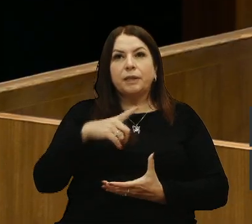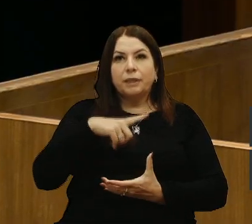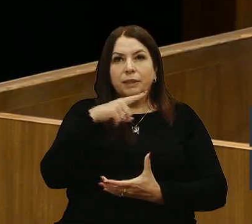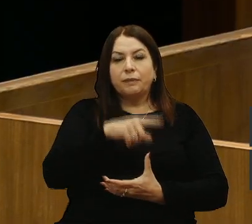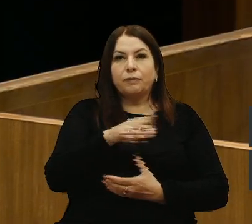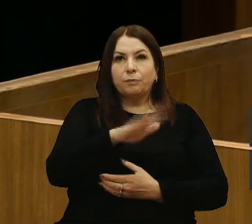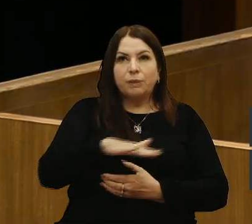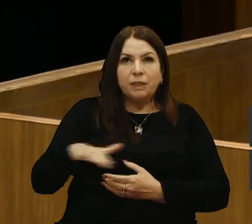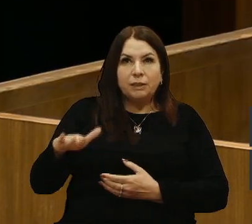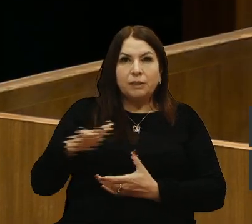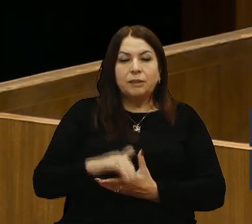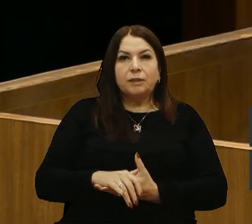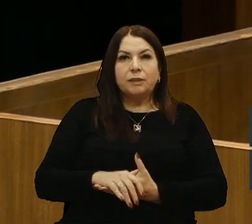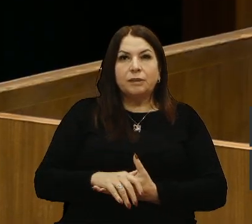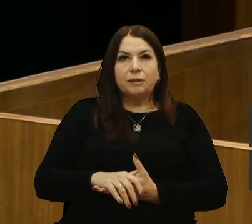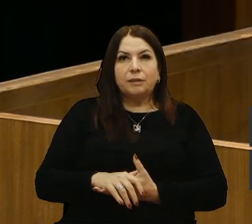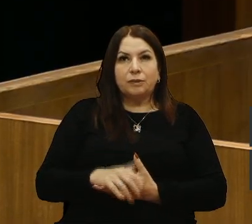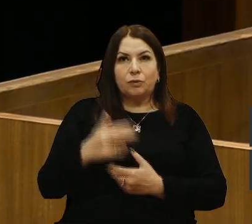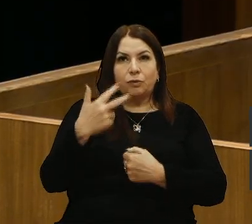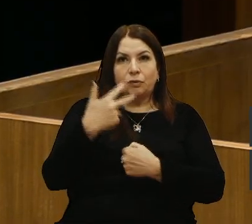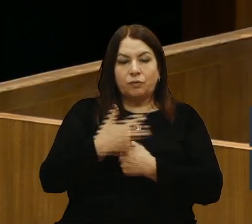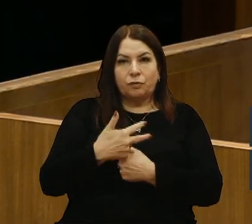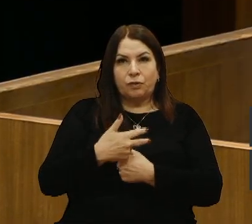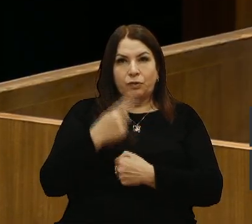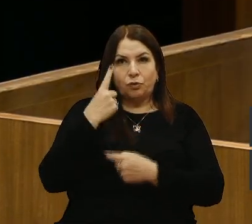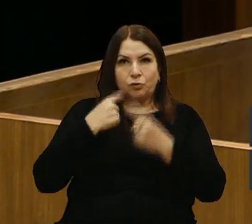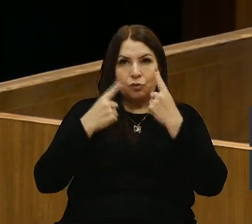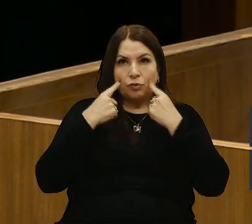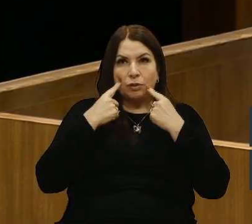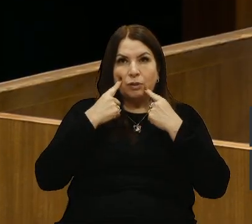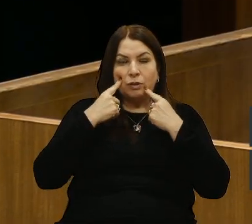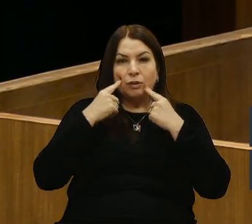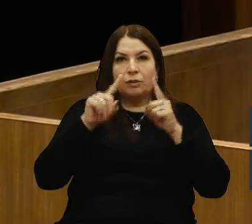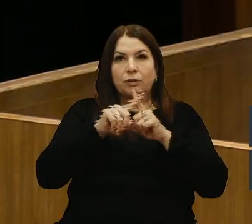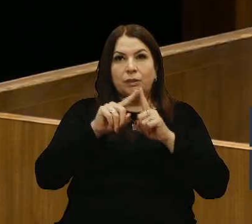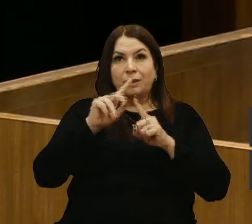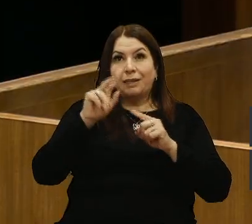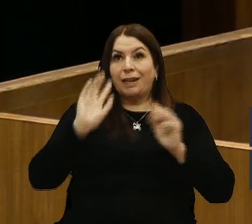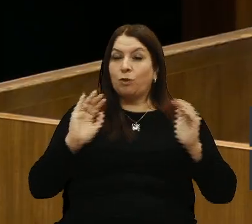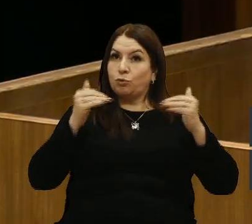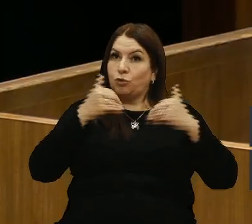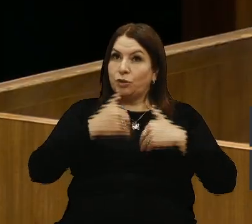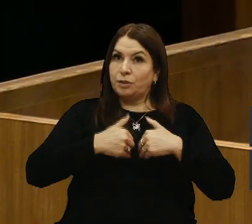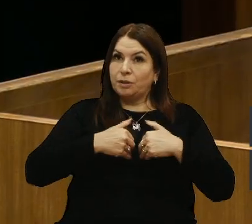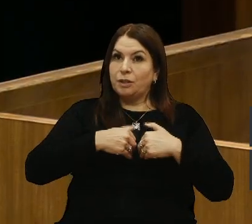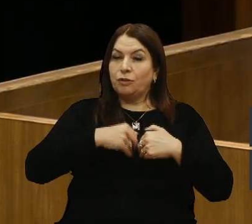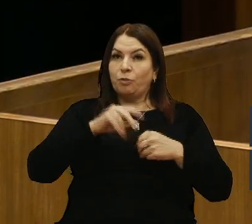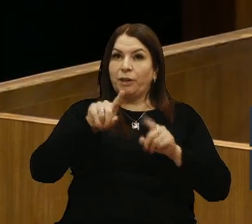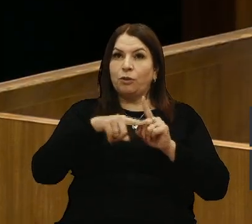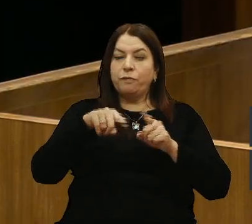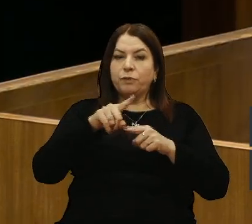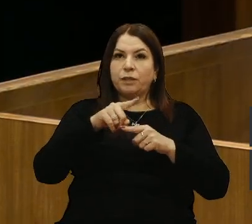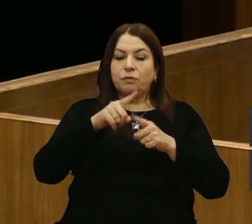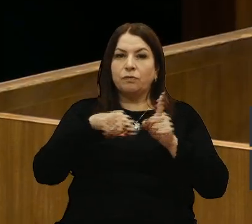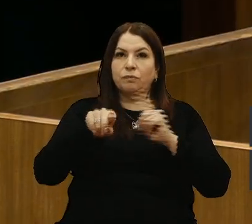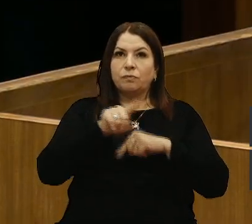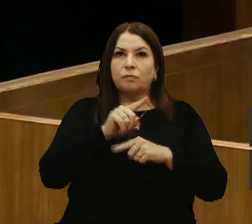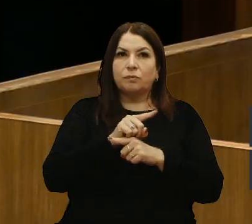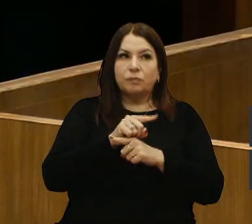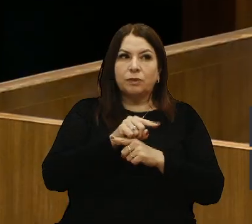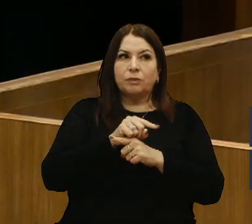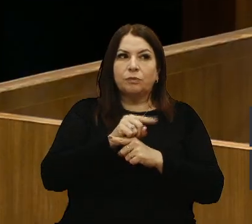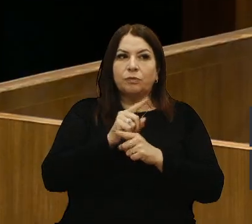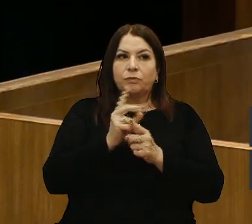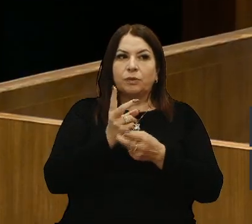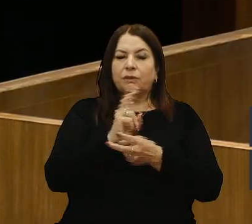uma criança, eu recebi o vídeo dela chorando, tendo convulsão, ela é autista. Mas lá, quando a gente chegou na sala, ela já não chorava